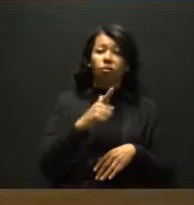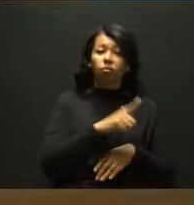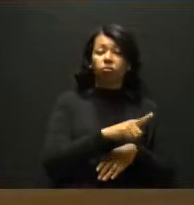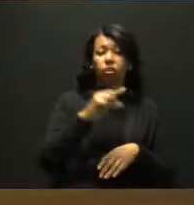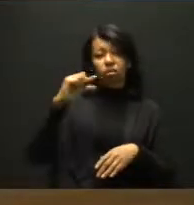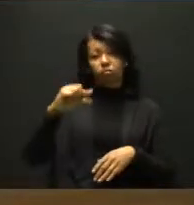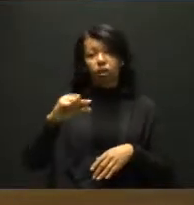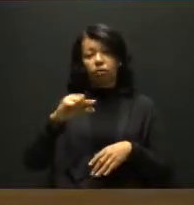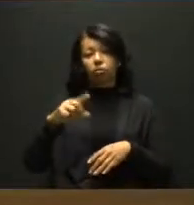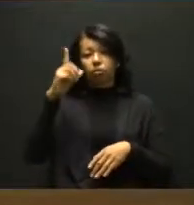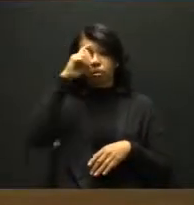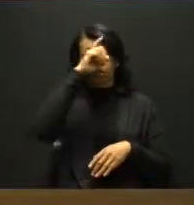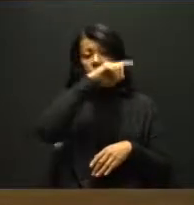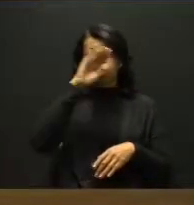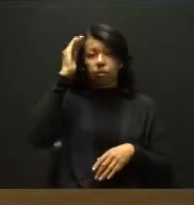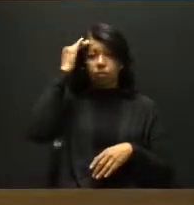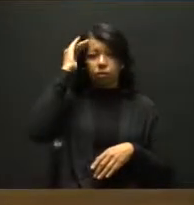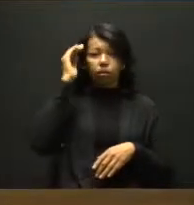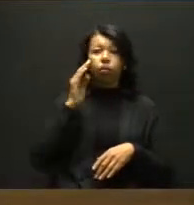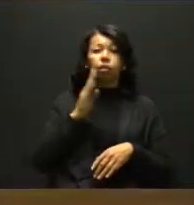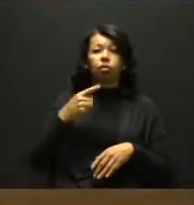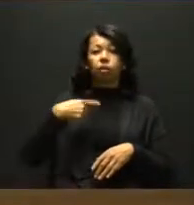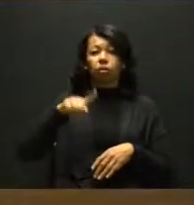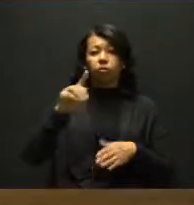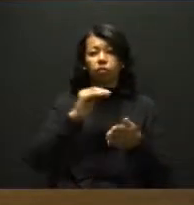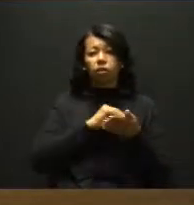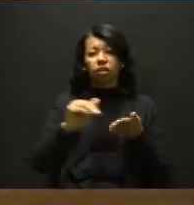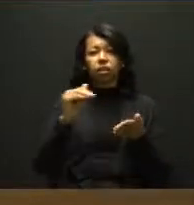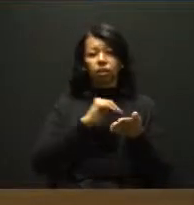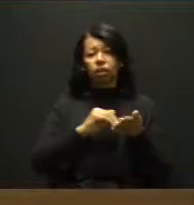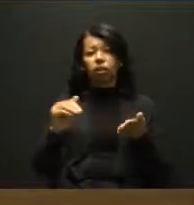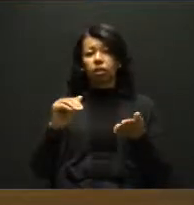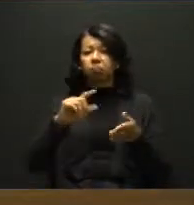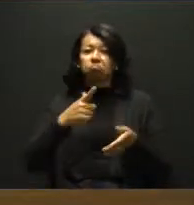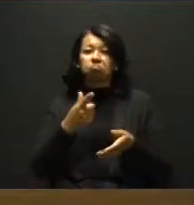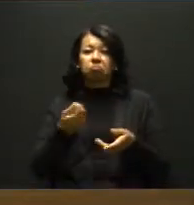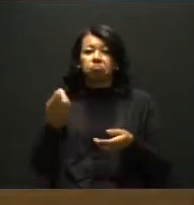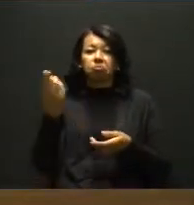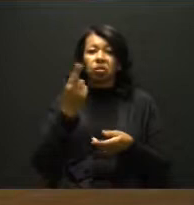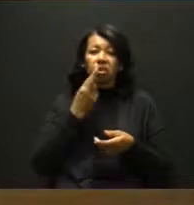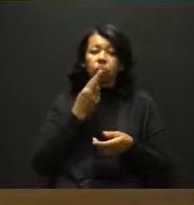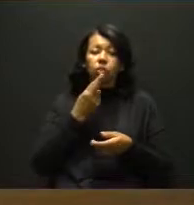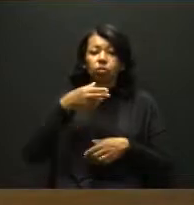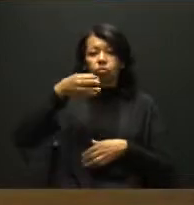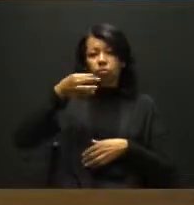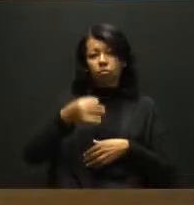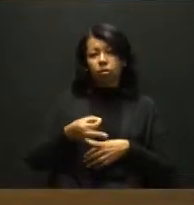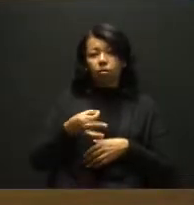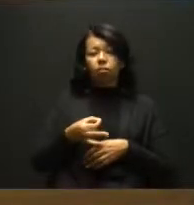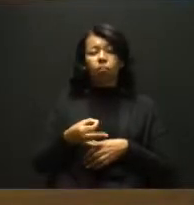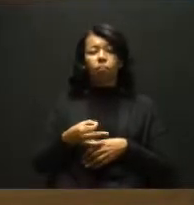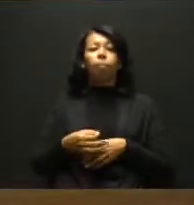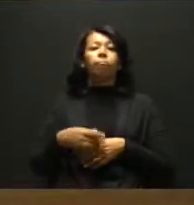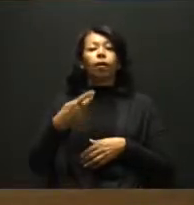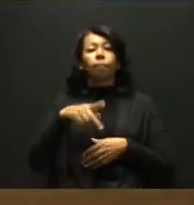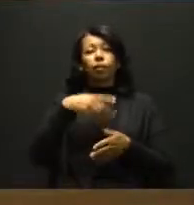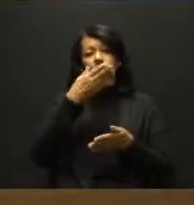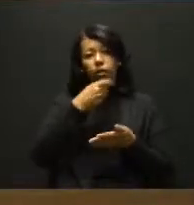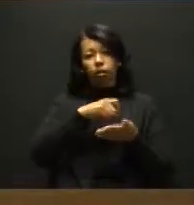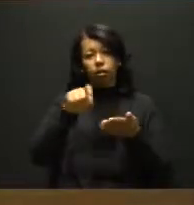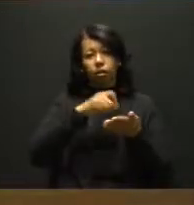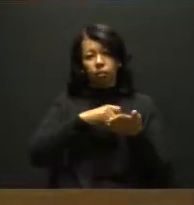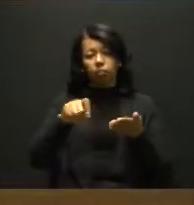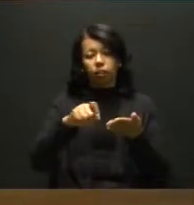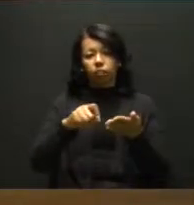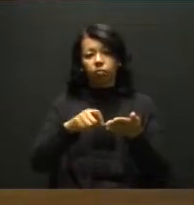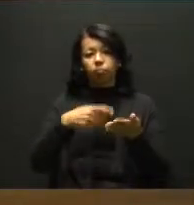muito difícil de se entender já fui na secretaria por diversas vezes e não tive a resposta é de pronto então através do requerimento através da